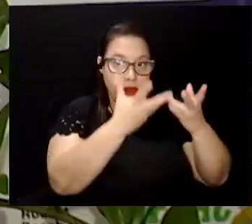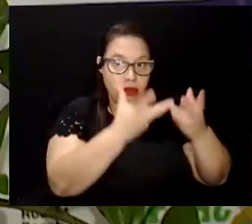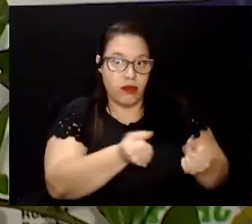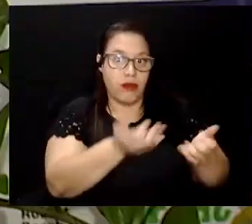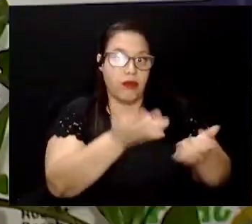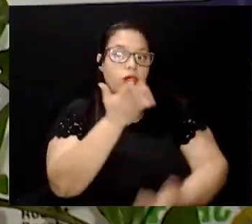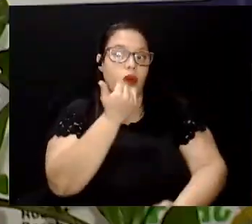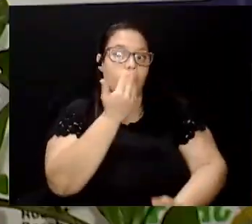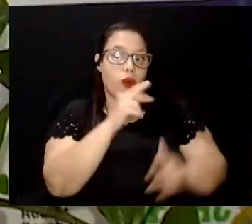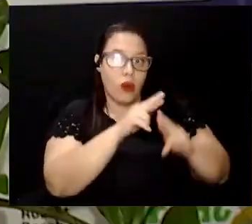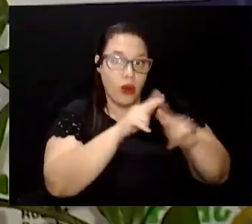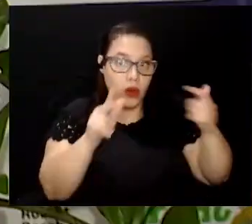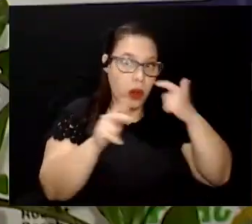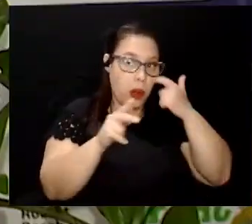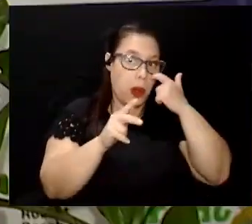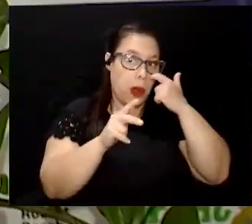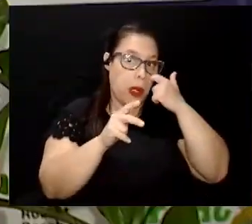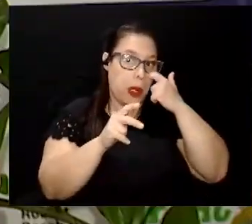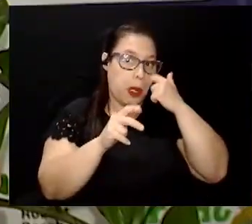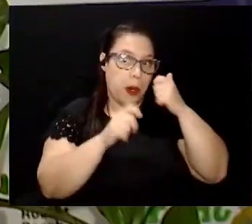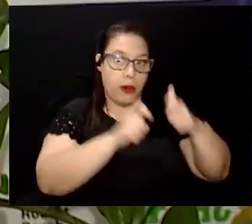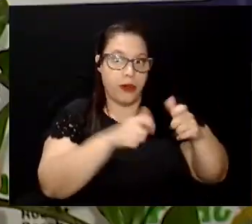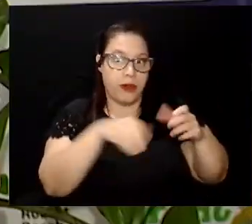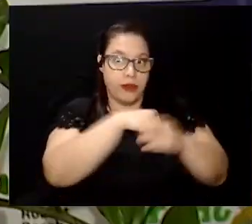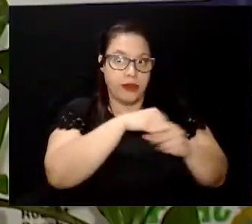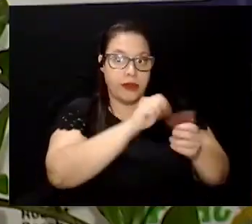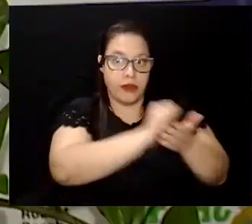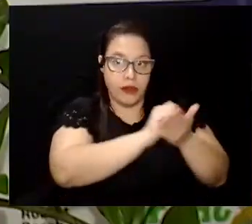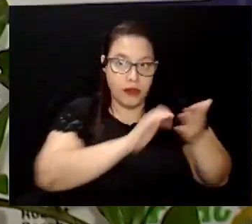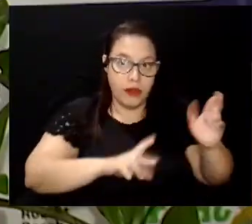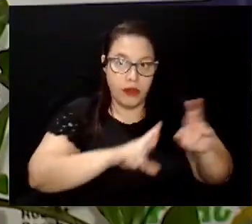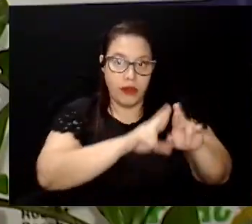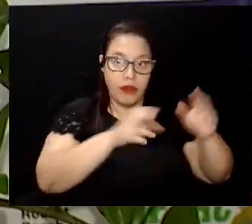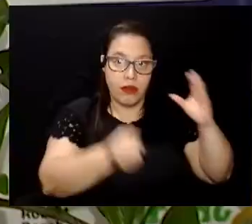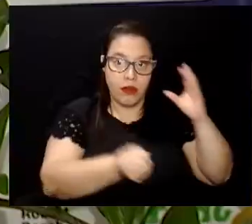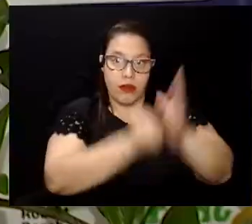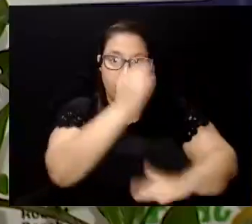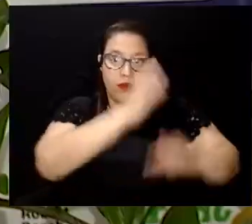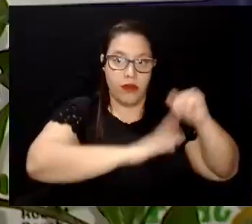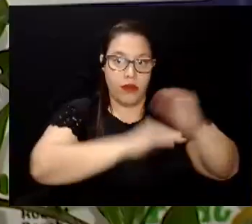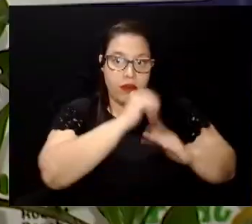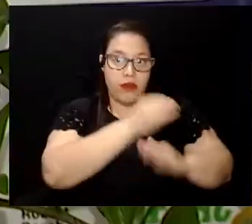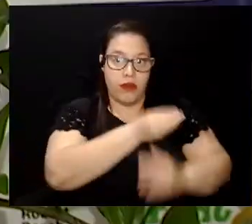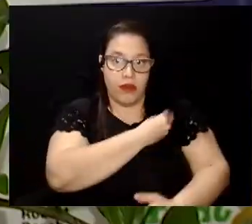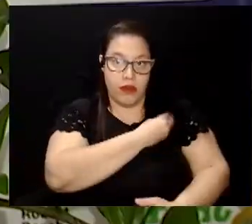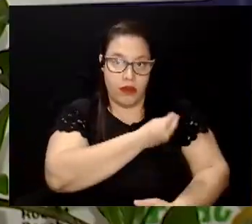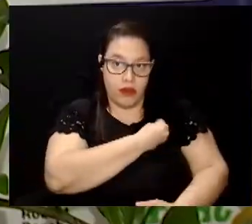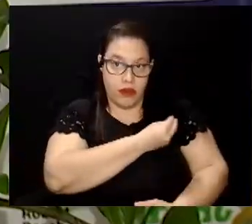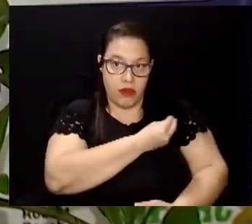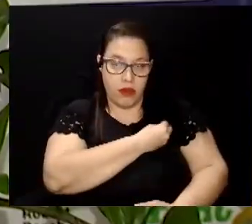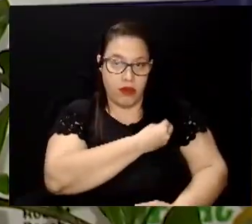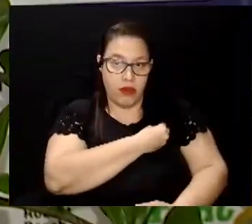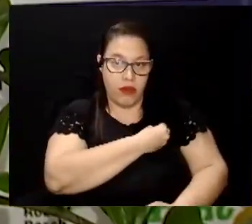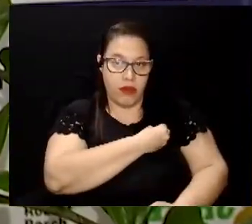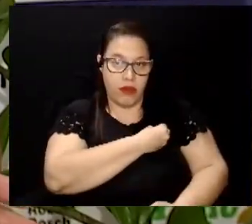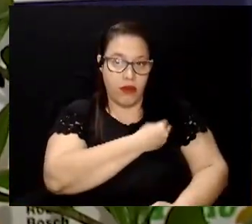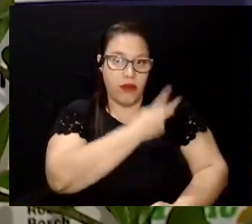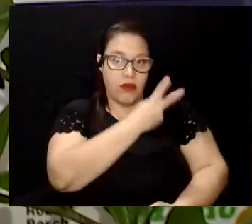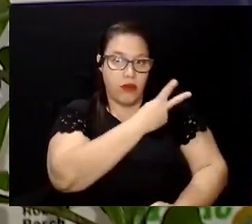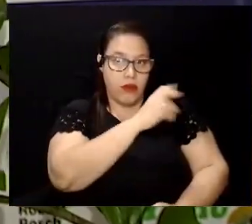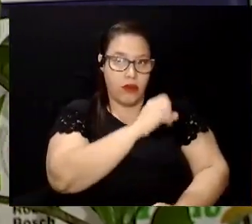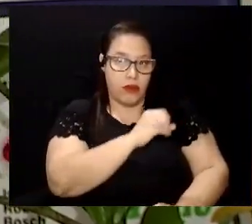inserindo atividades e aí surge o serviço de convivência. E em 2011 já